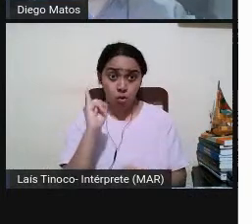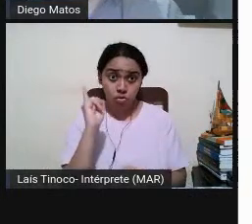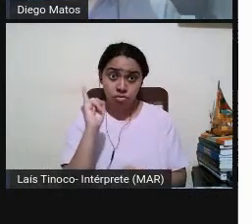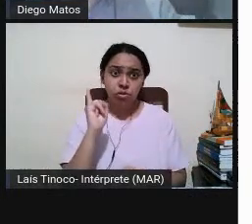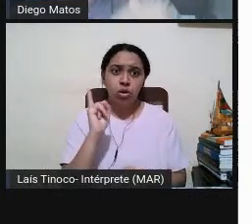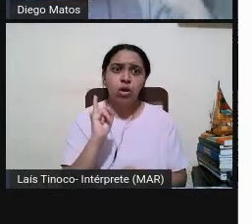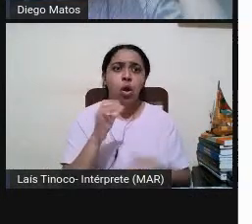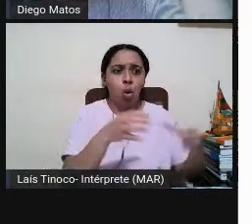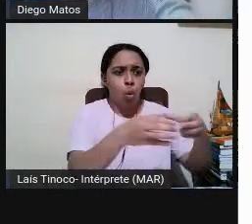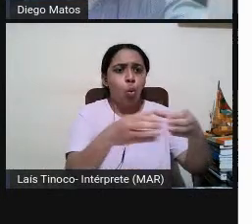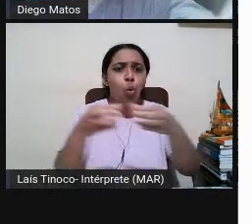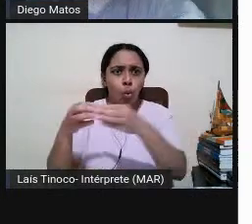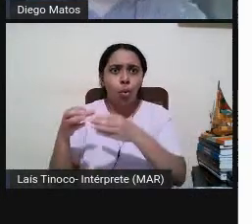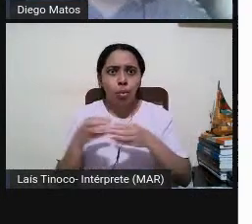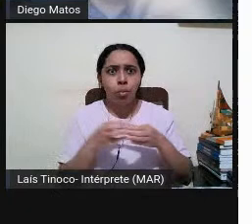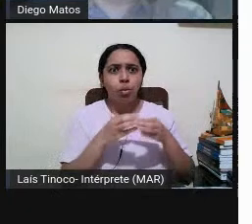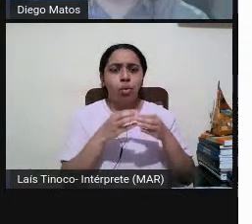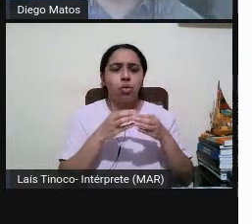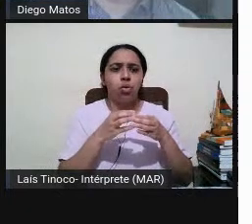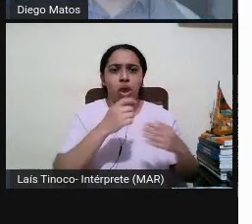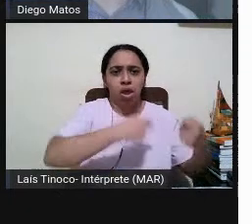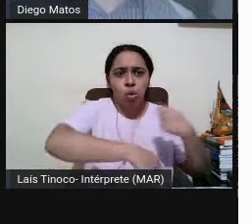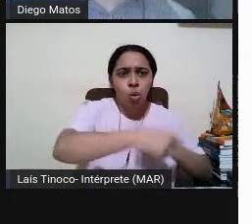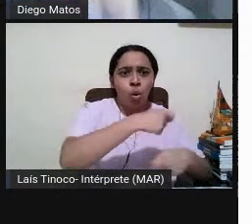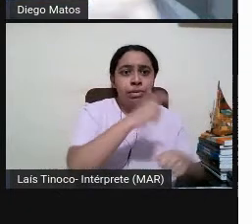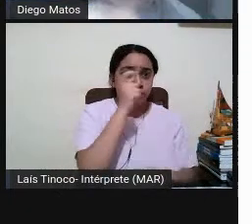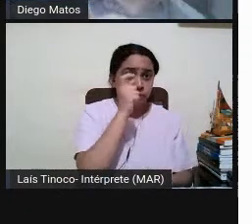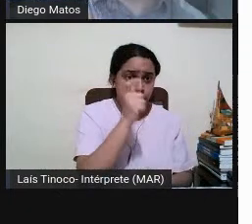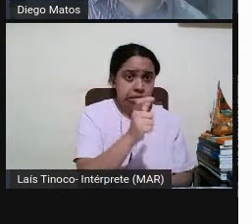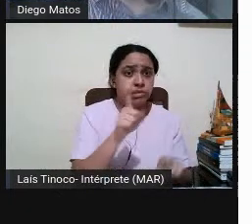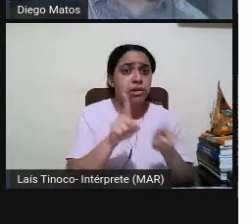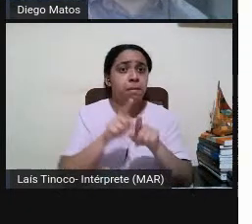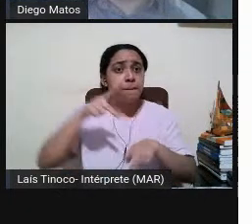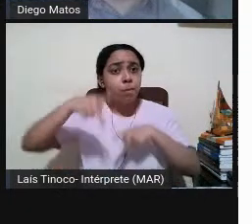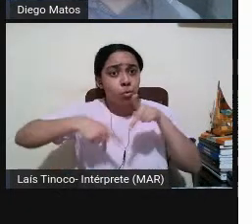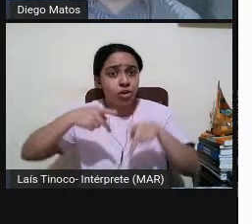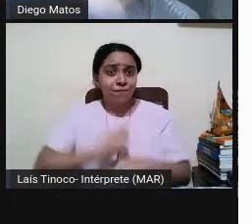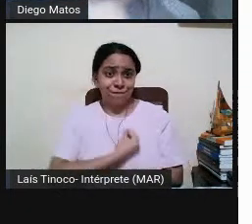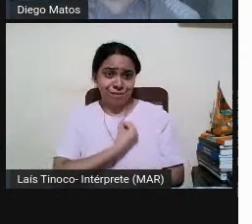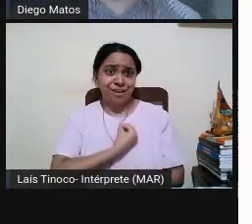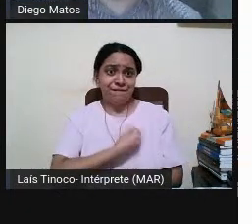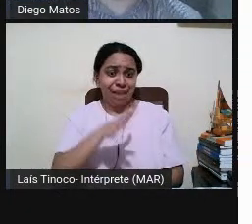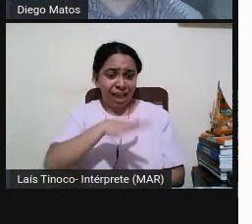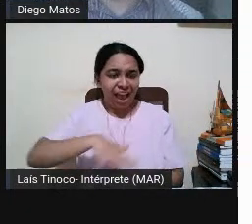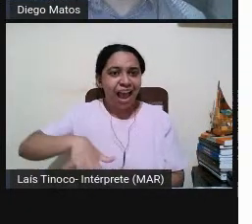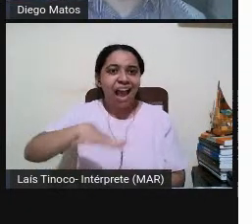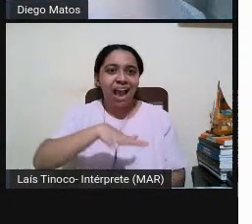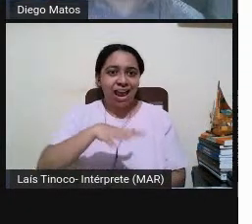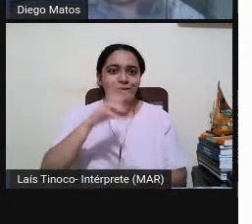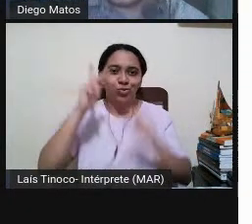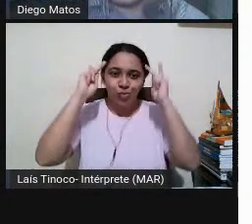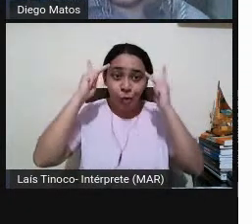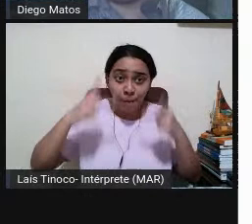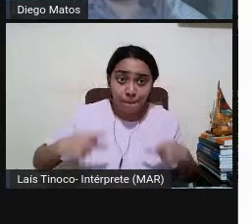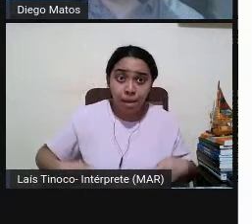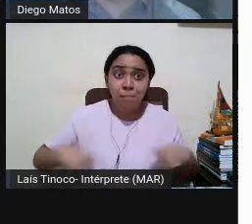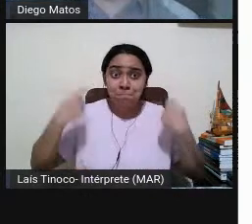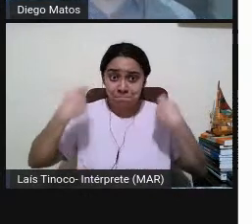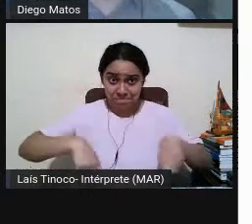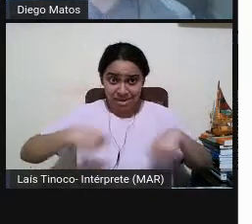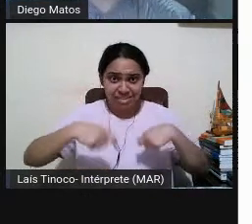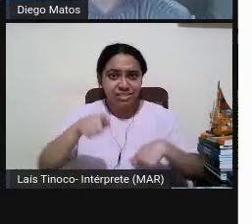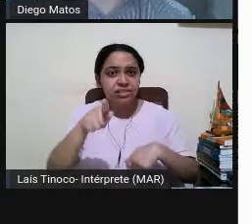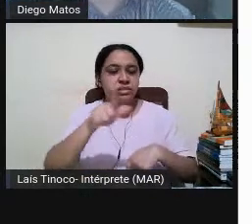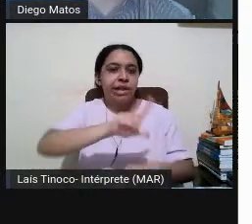escutar todos os grupos sejam os grupos econômicos com esses interesses As populações que vivem ali né e humanas que depende daqueles